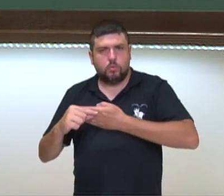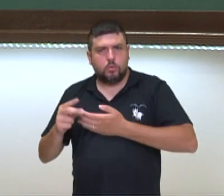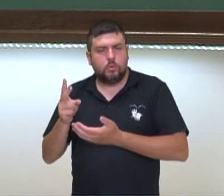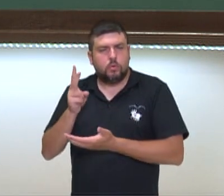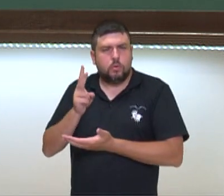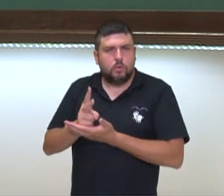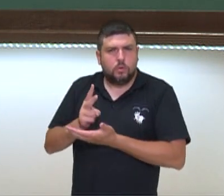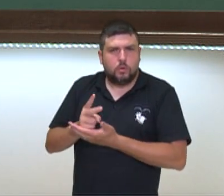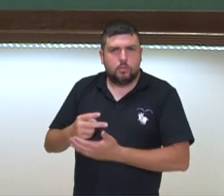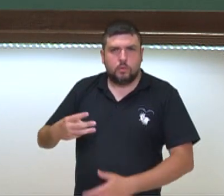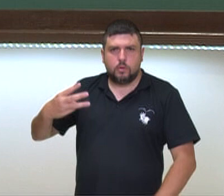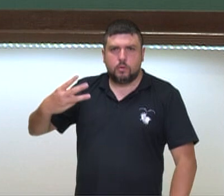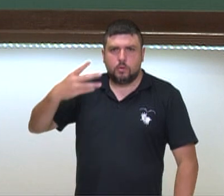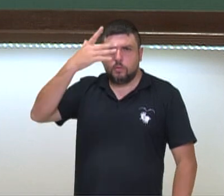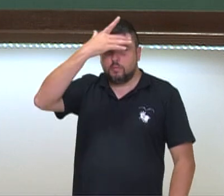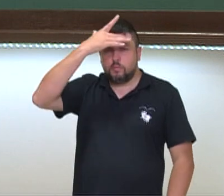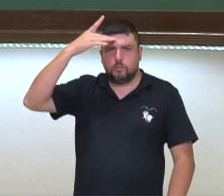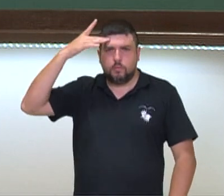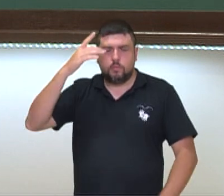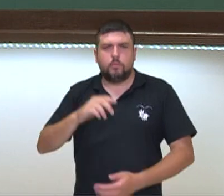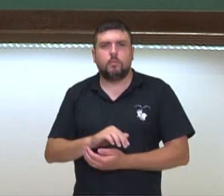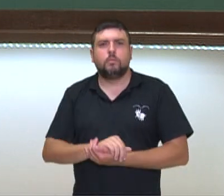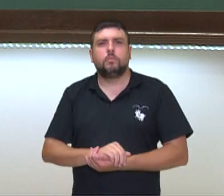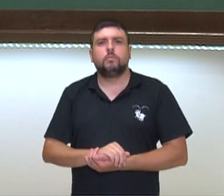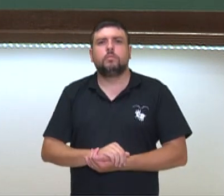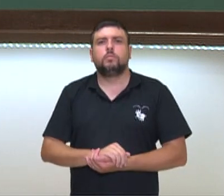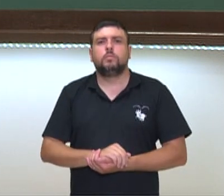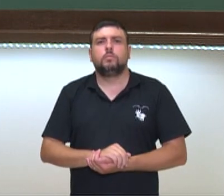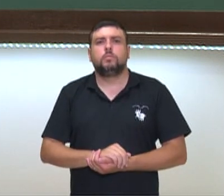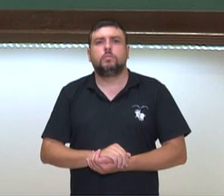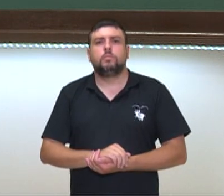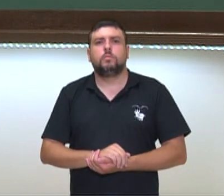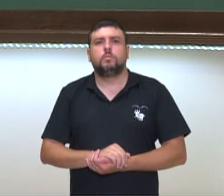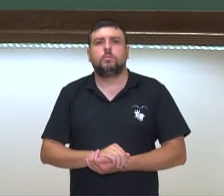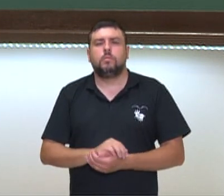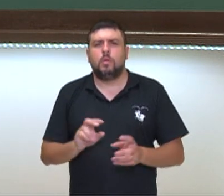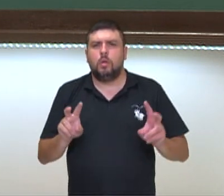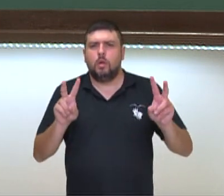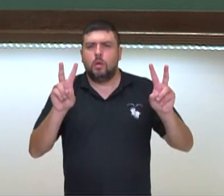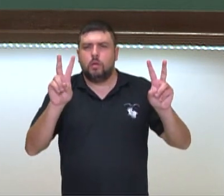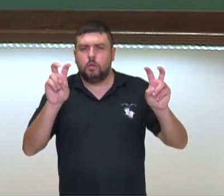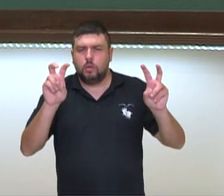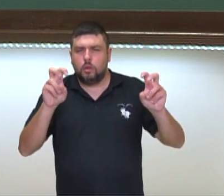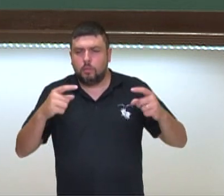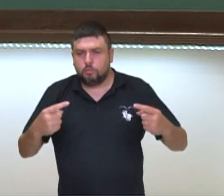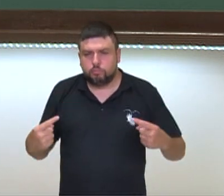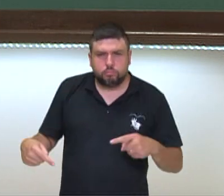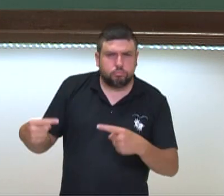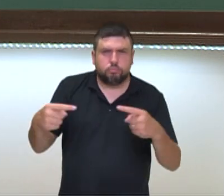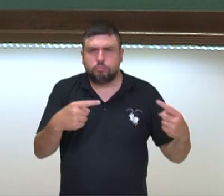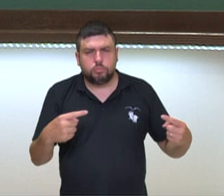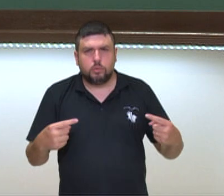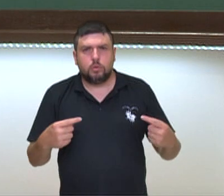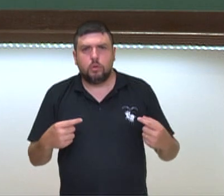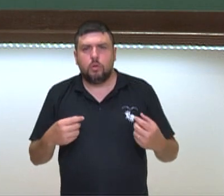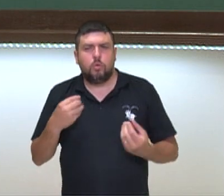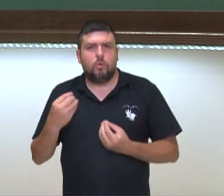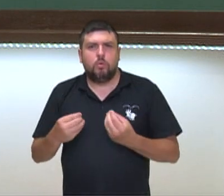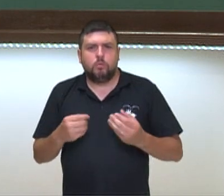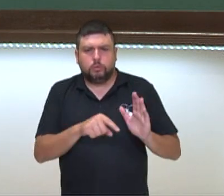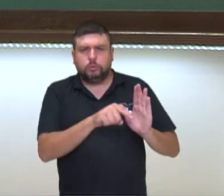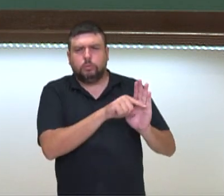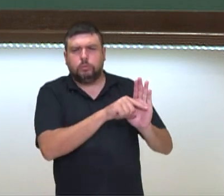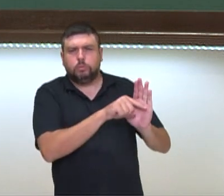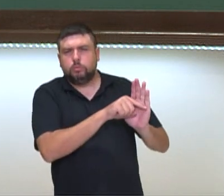pessoa. O tema polêmico, como deve ser trabalhado, né? Nem tanto para o lado negativo,